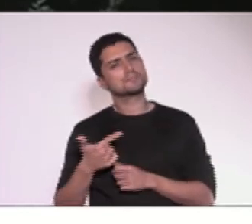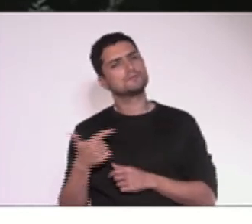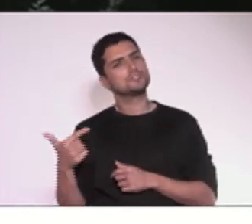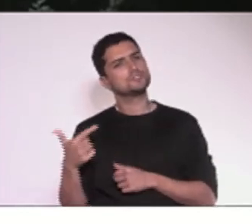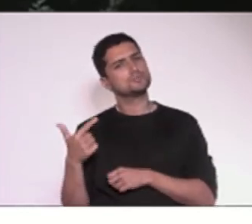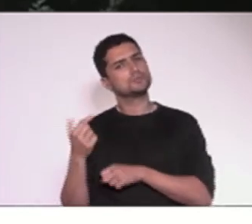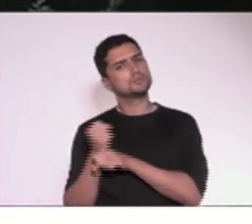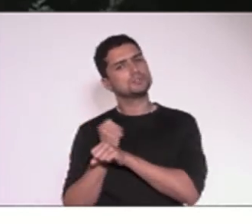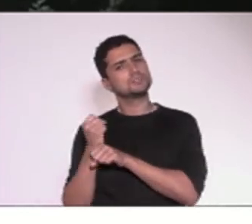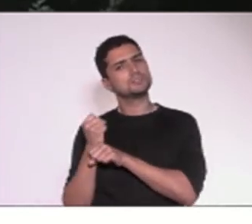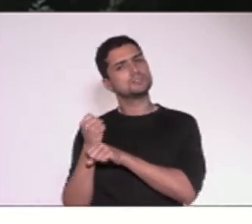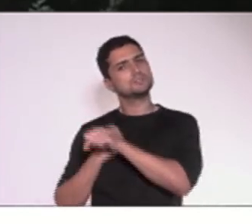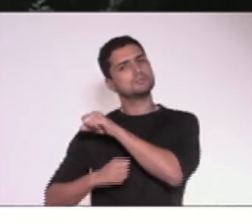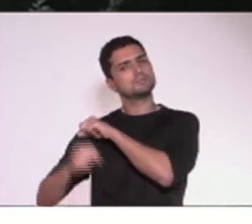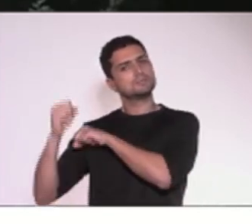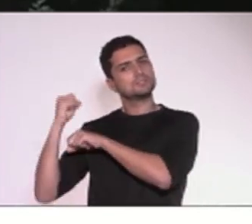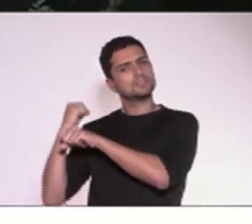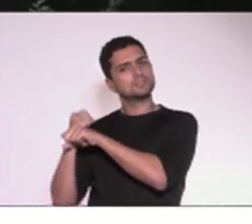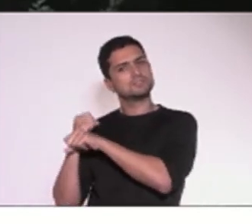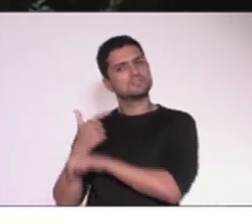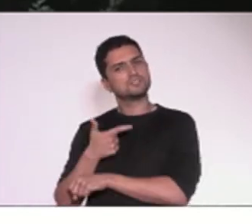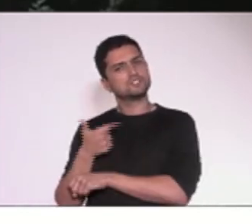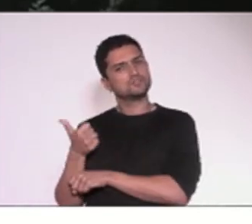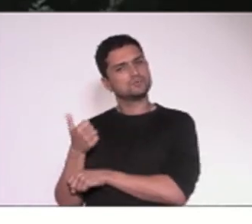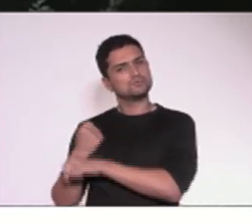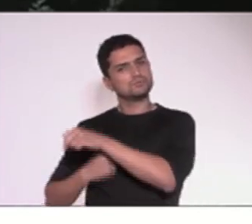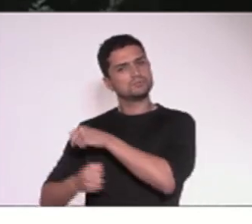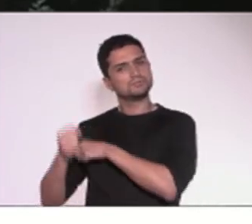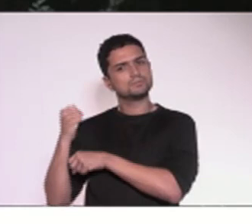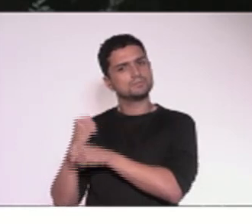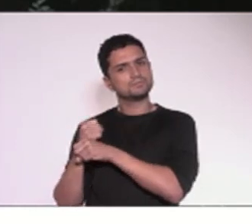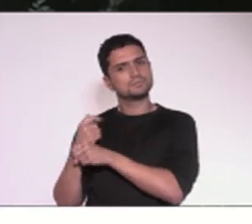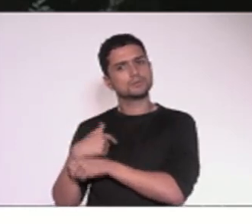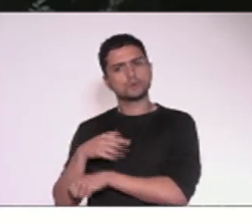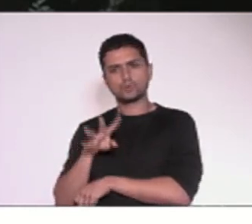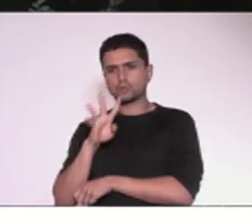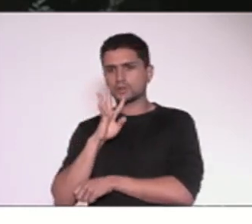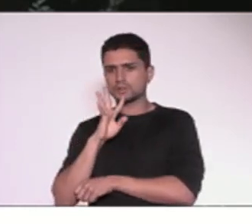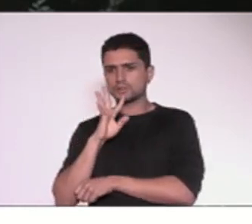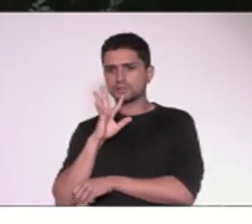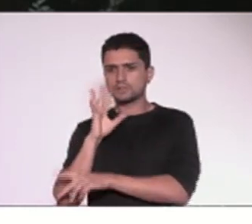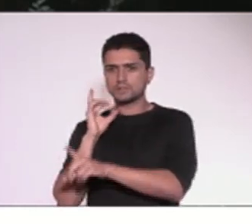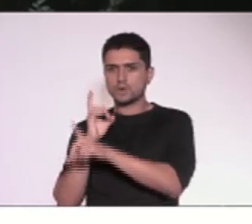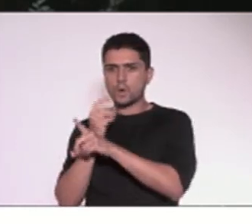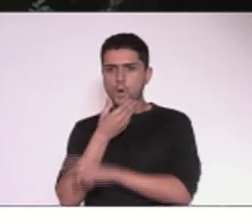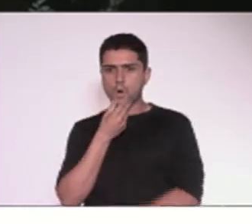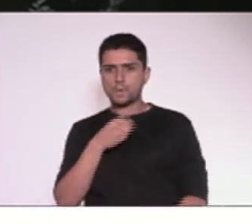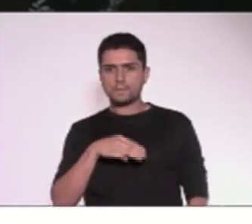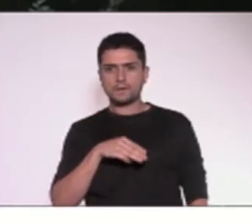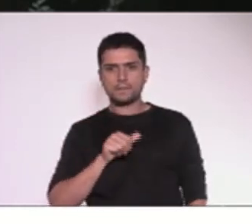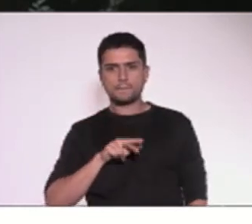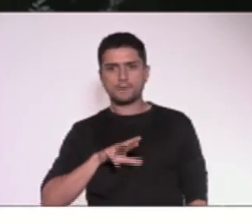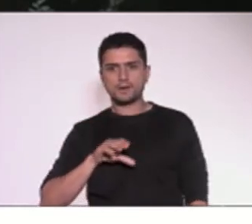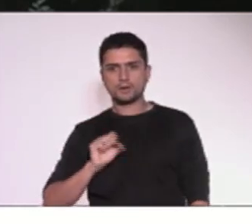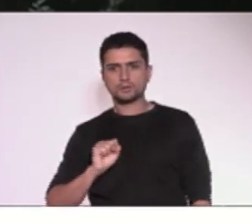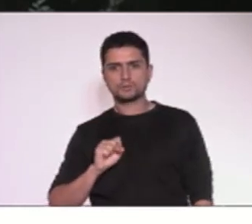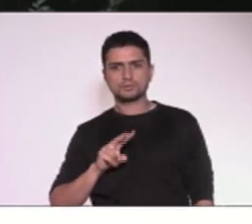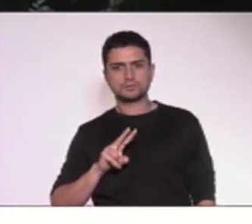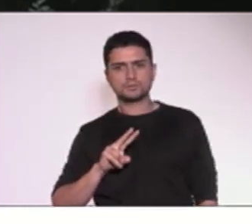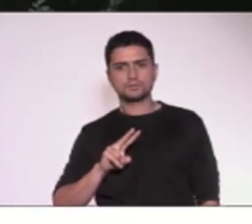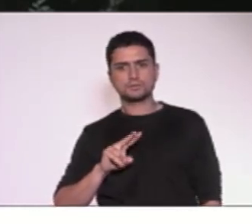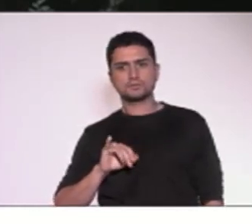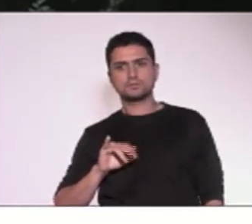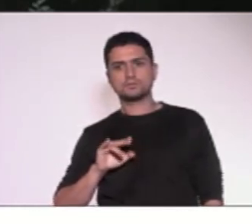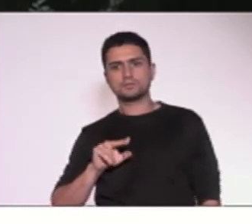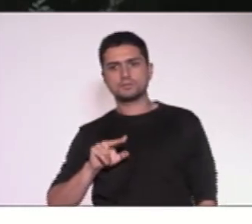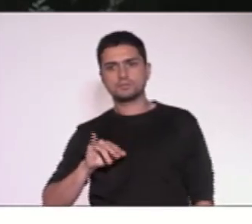22 por aí, 21 anos atrás, eu conheci o Marcos Vinícius de Almeida Braga.